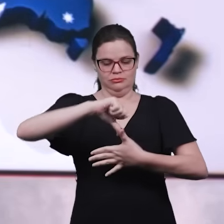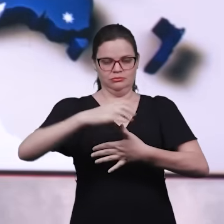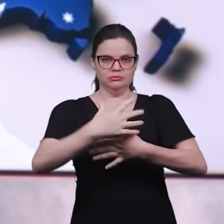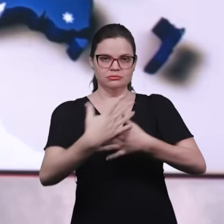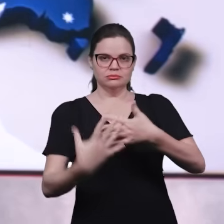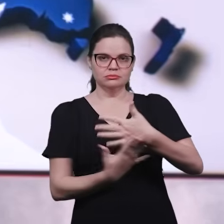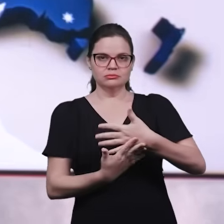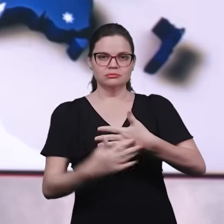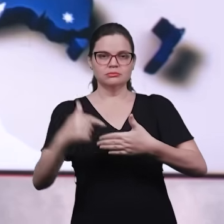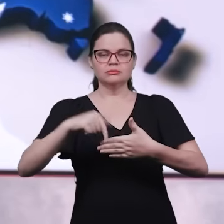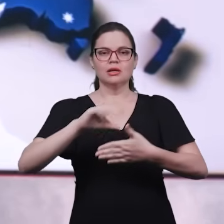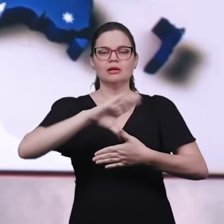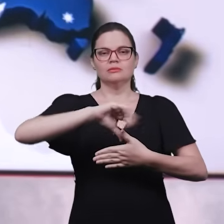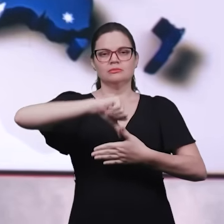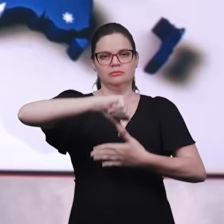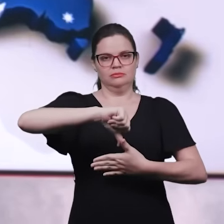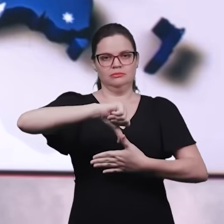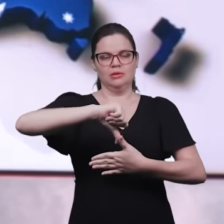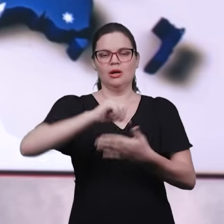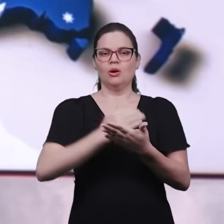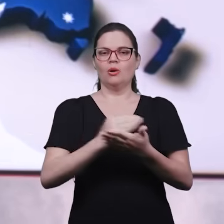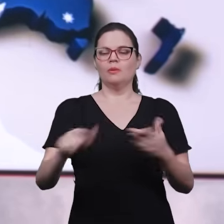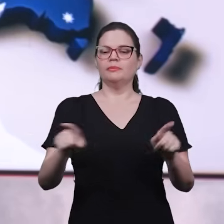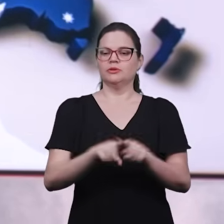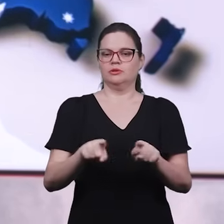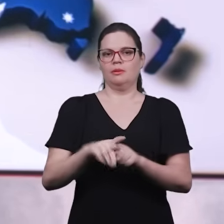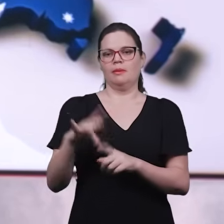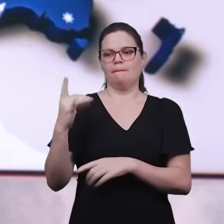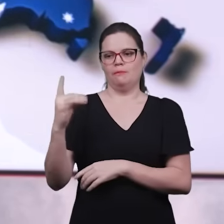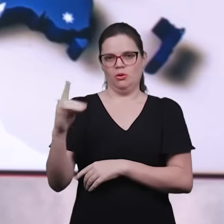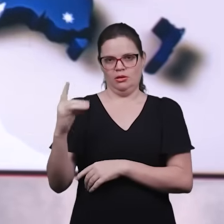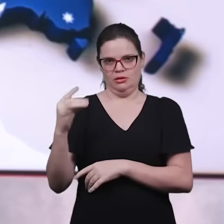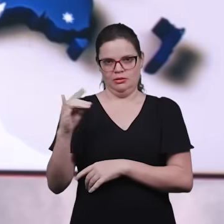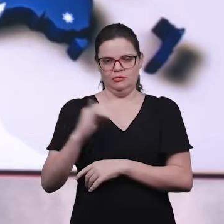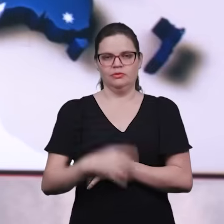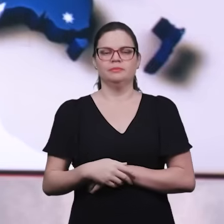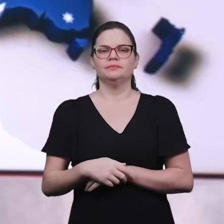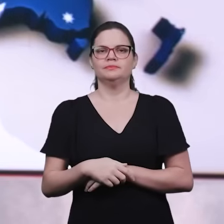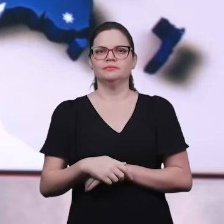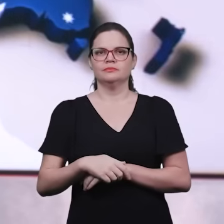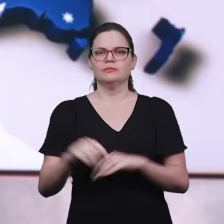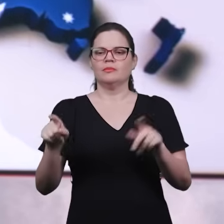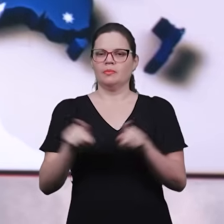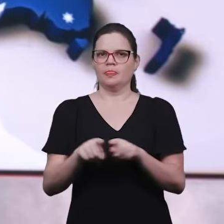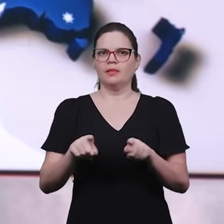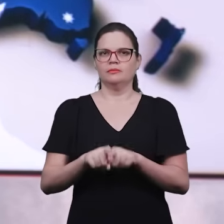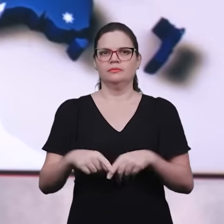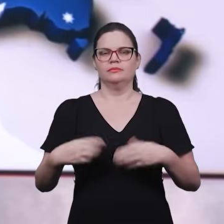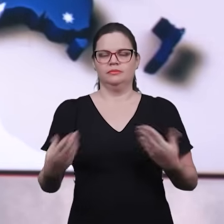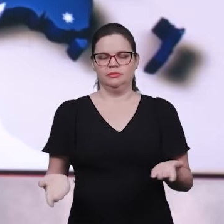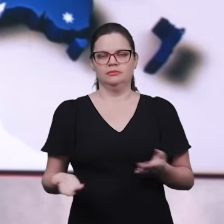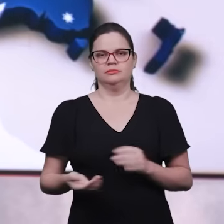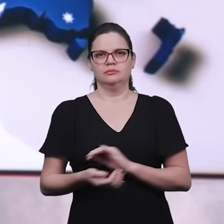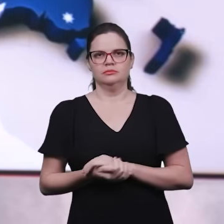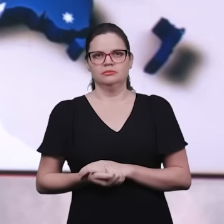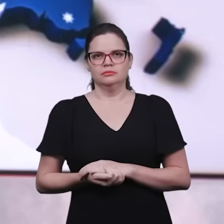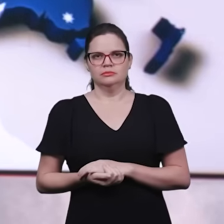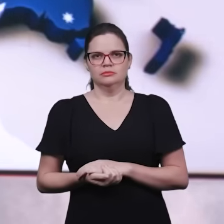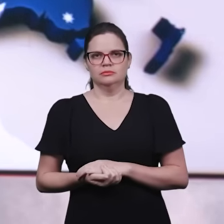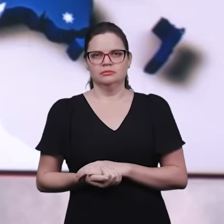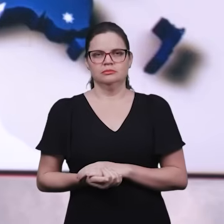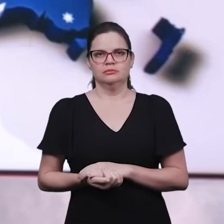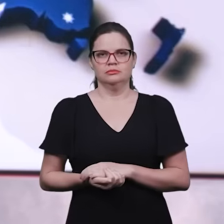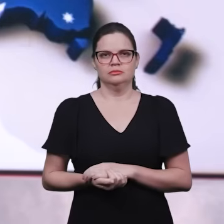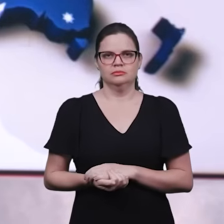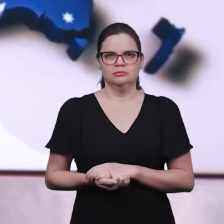o início da Bolívia, também novamente com um companheiro, também